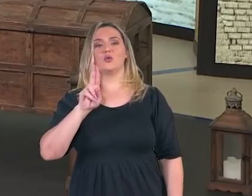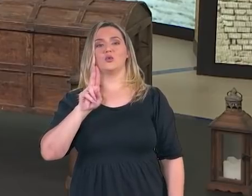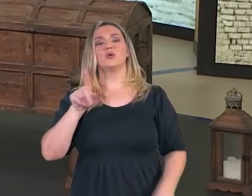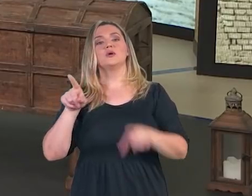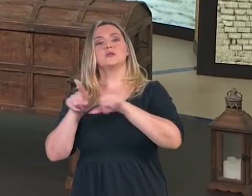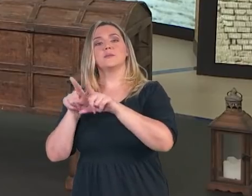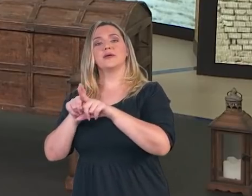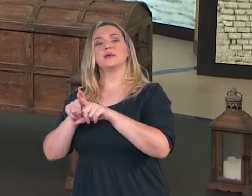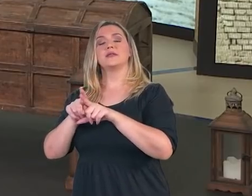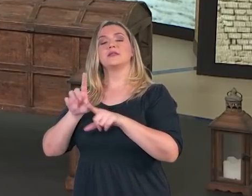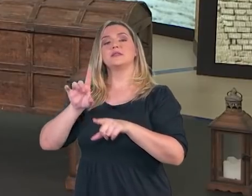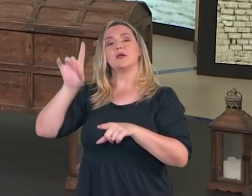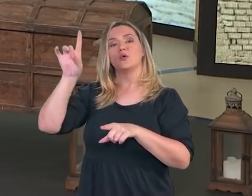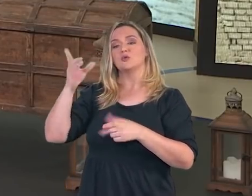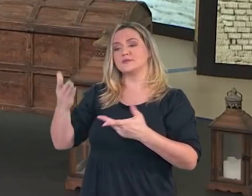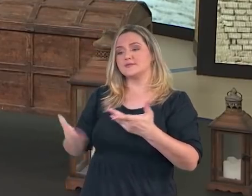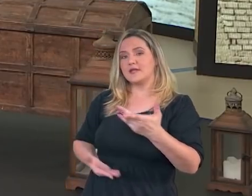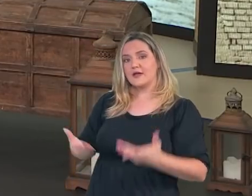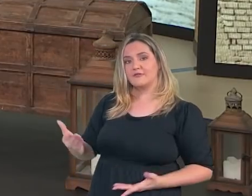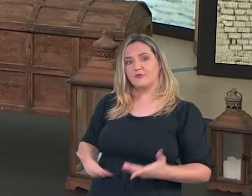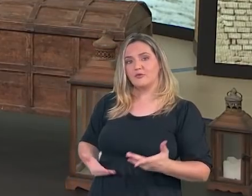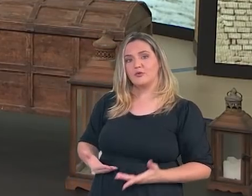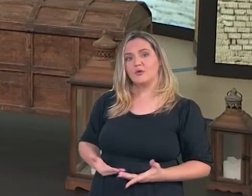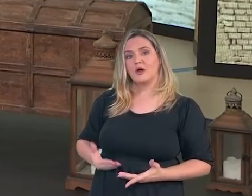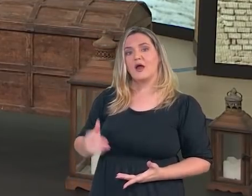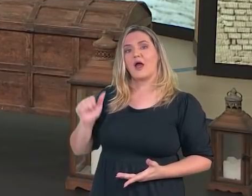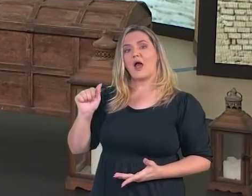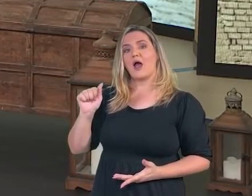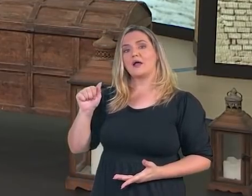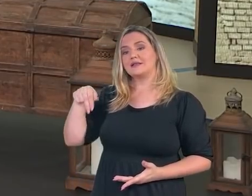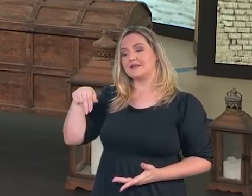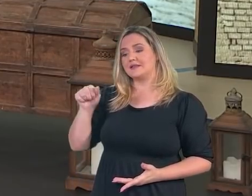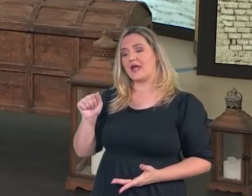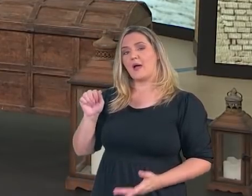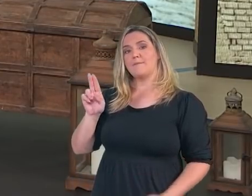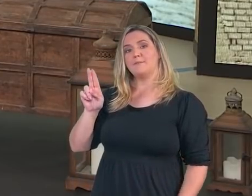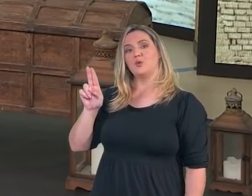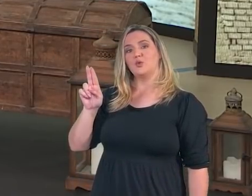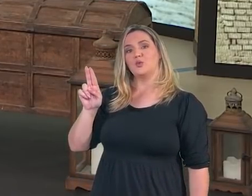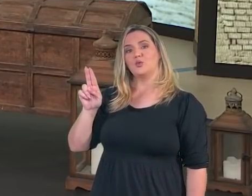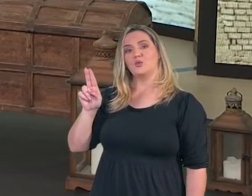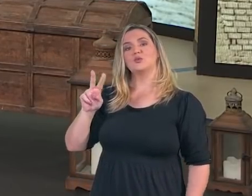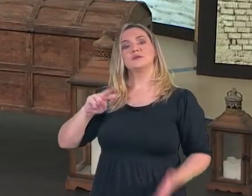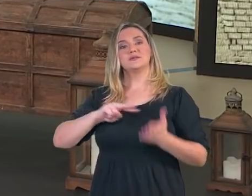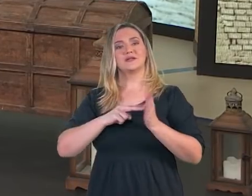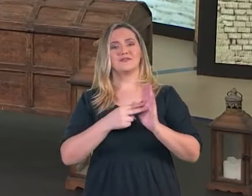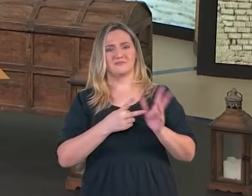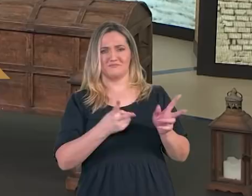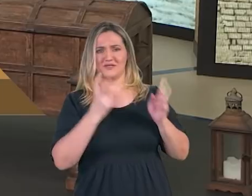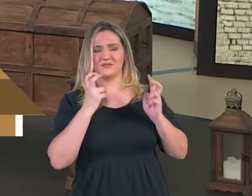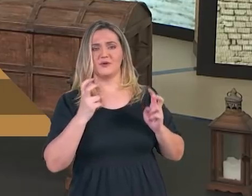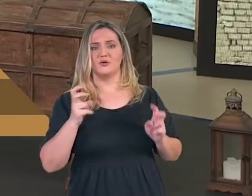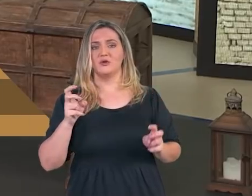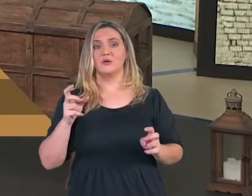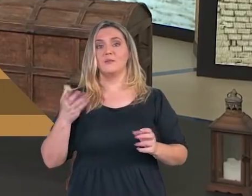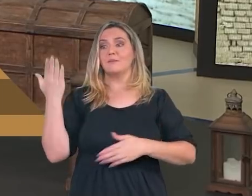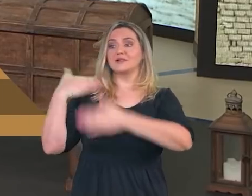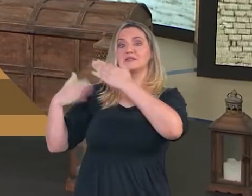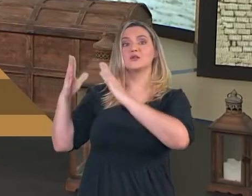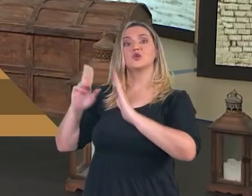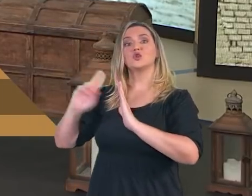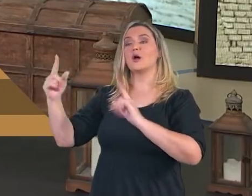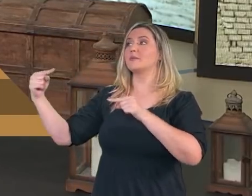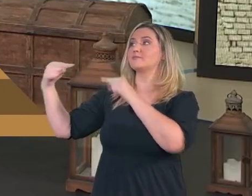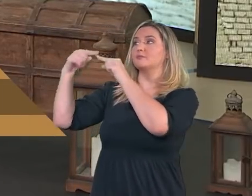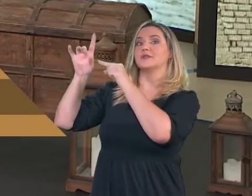Nabu é o deus babilônico da sabedoria e o deus favorito de Nabucodonosor. Como você pôde ver, os nomes